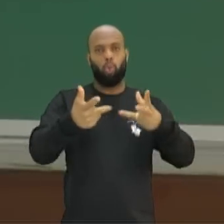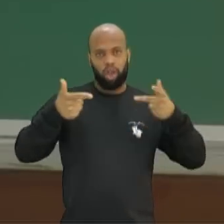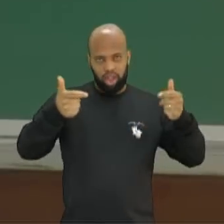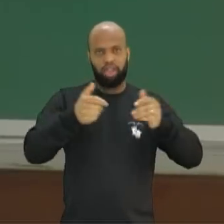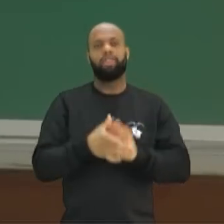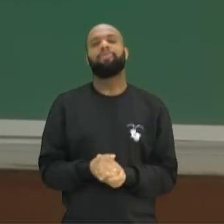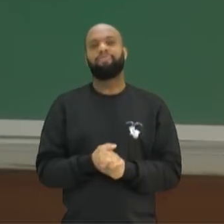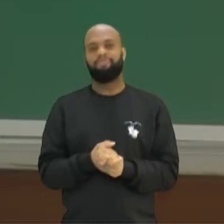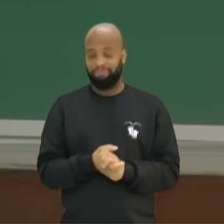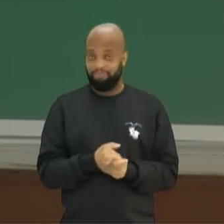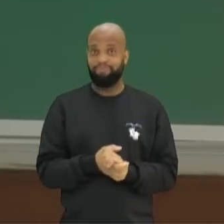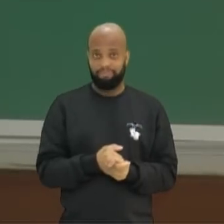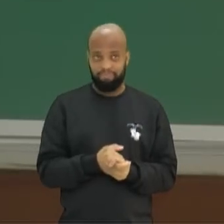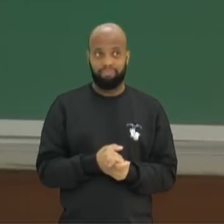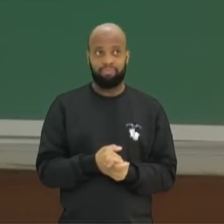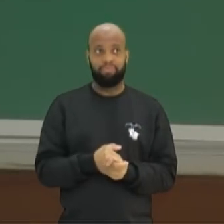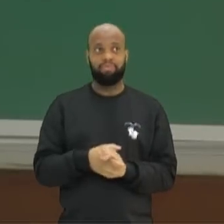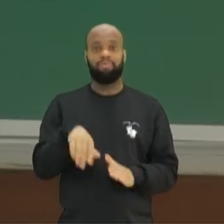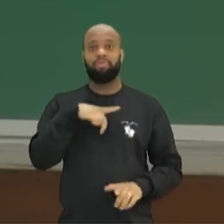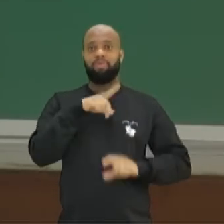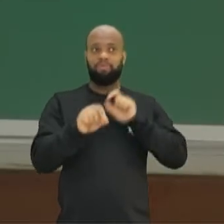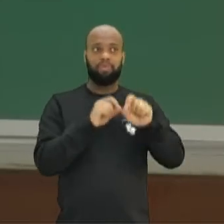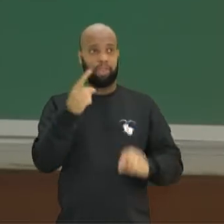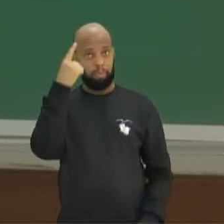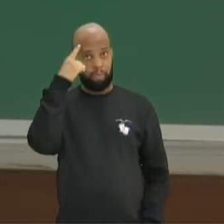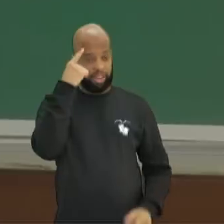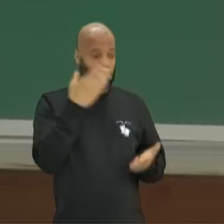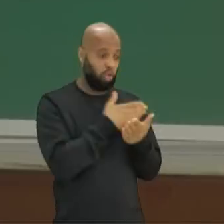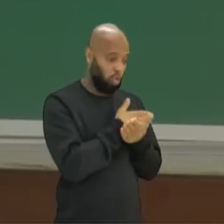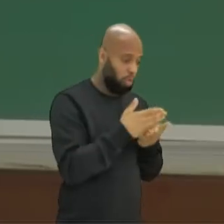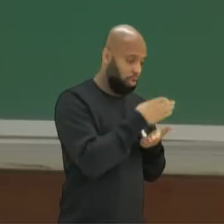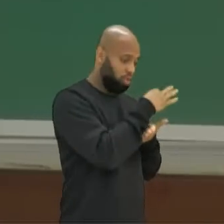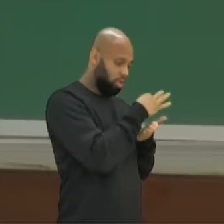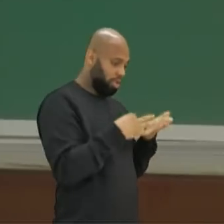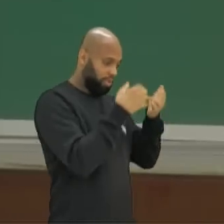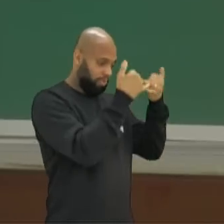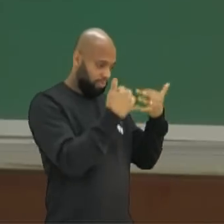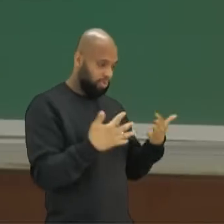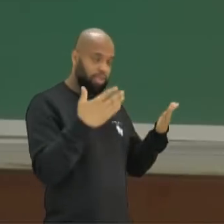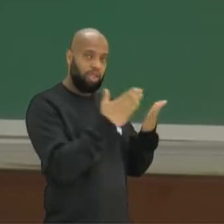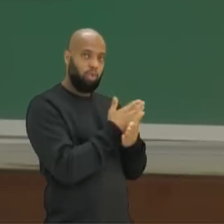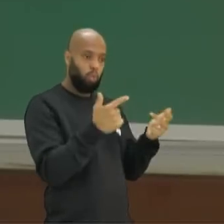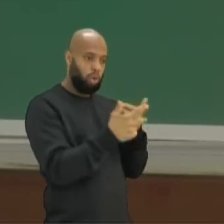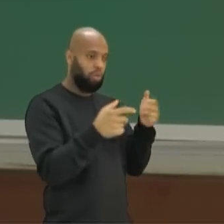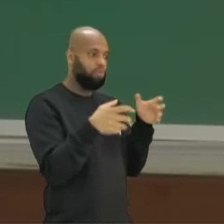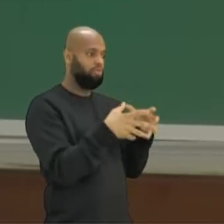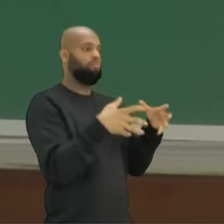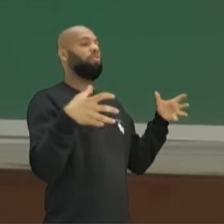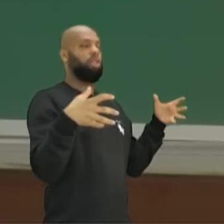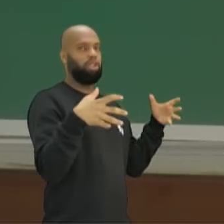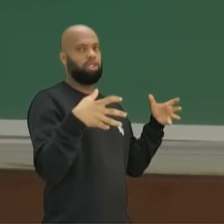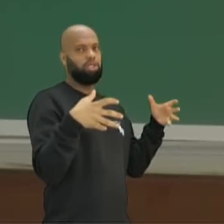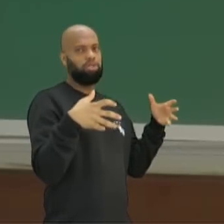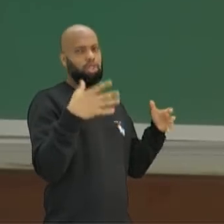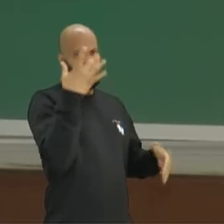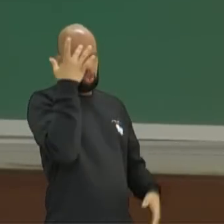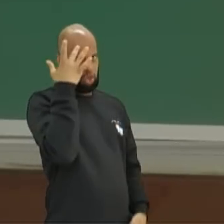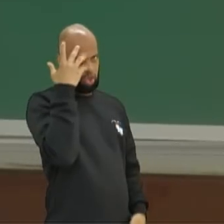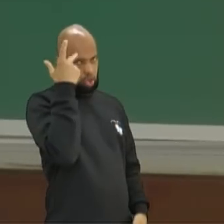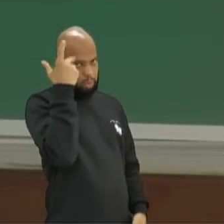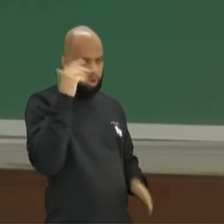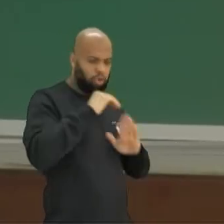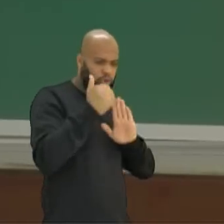qualidade. Então, nós vamos pensar assim. Ele começou o texto falando de algo mais comum, né? Algo mais